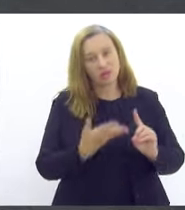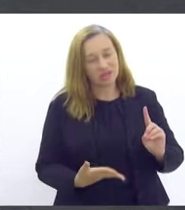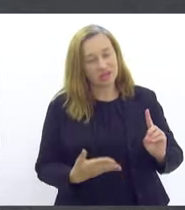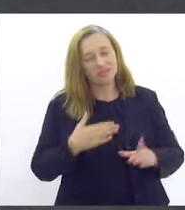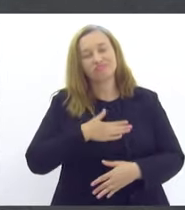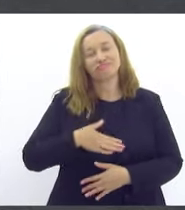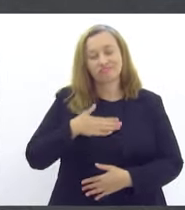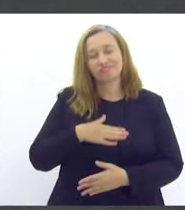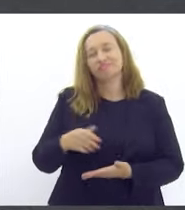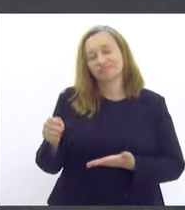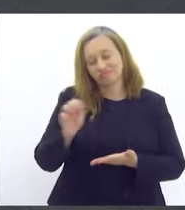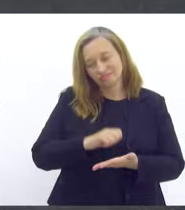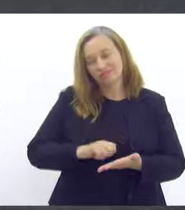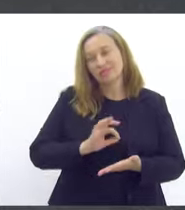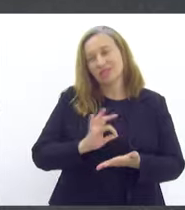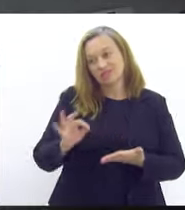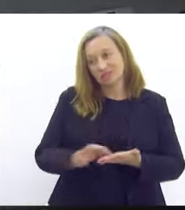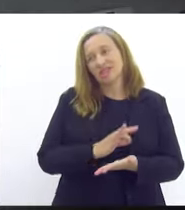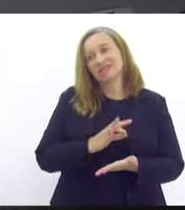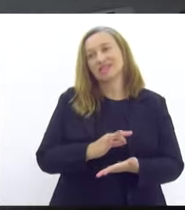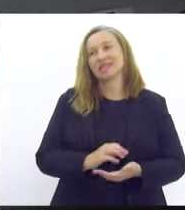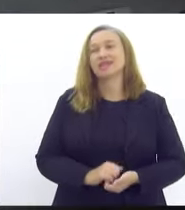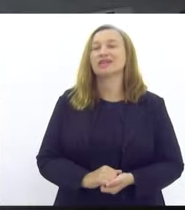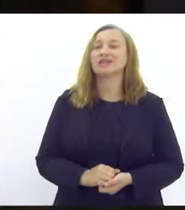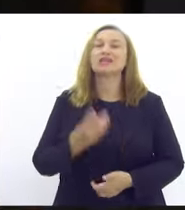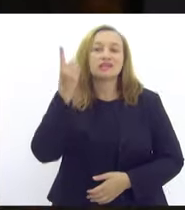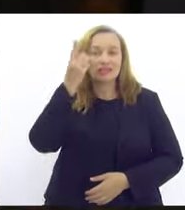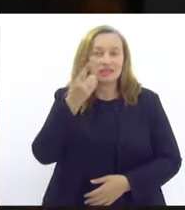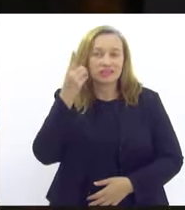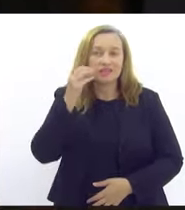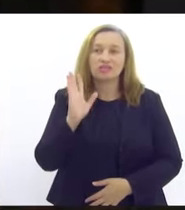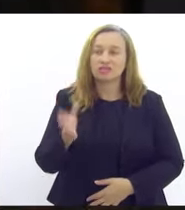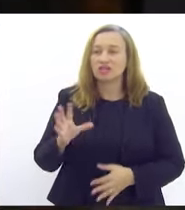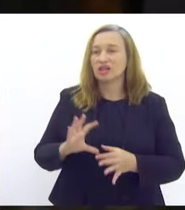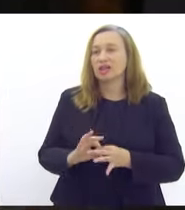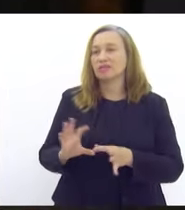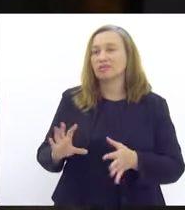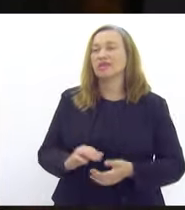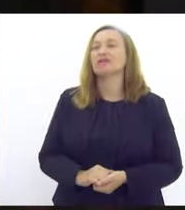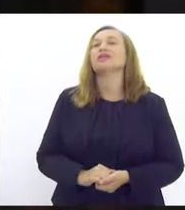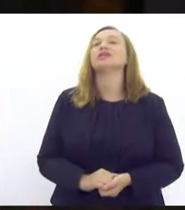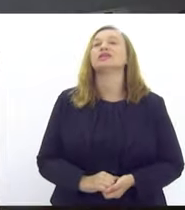eu gostaria de assinar embaixo. Deputada, já concedida, tá?